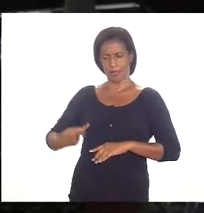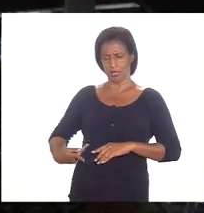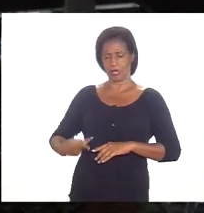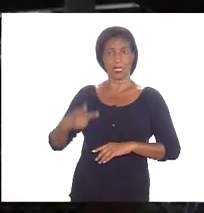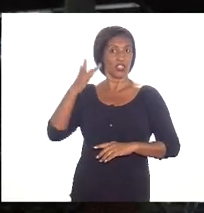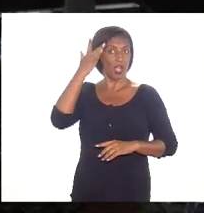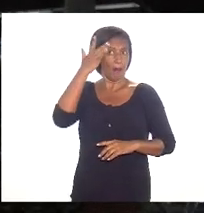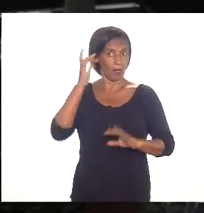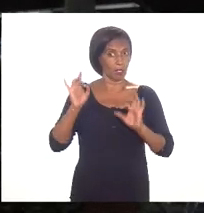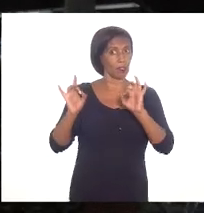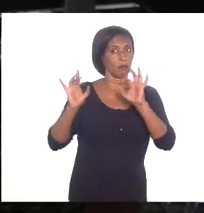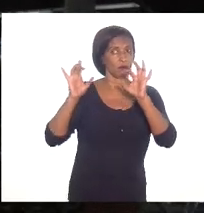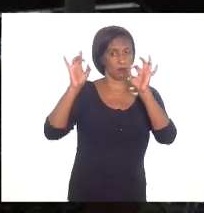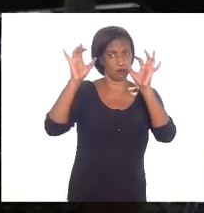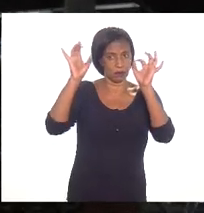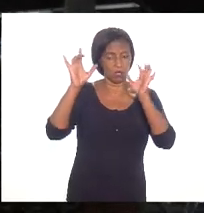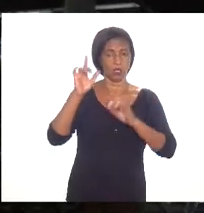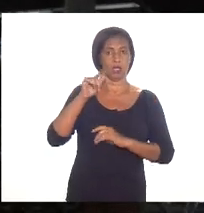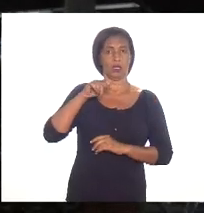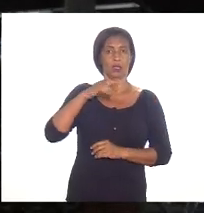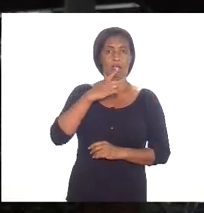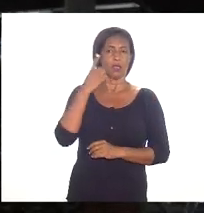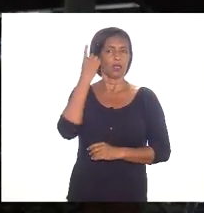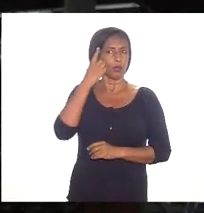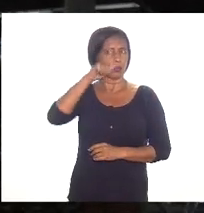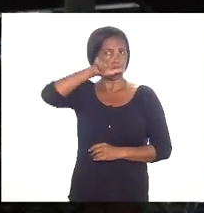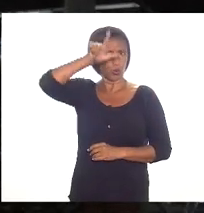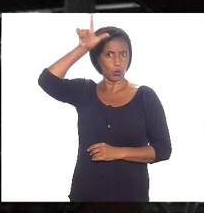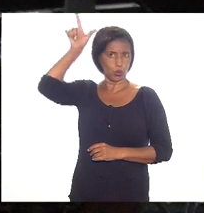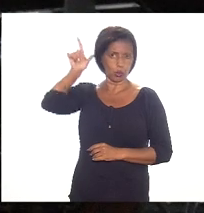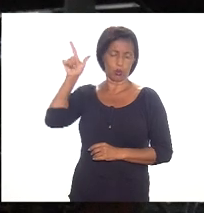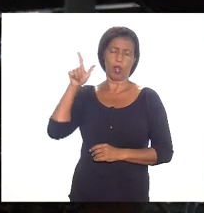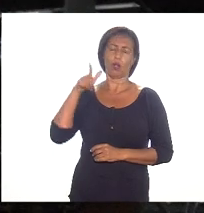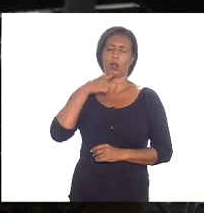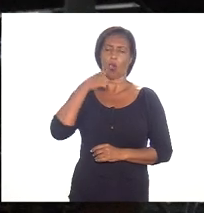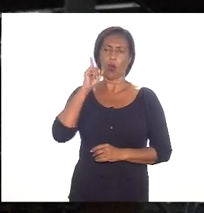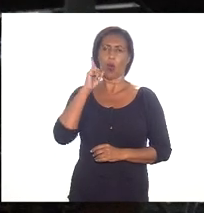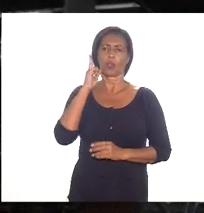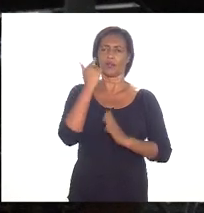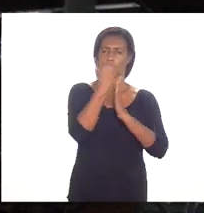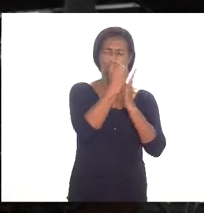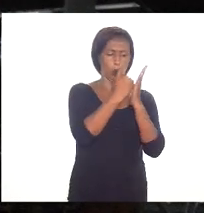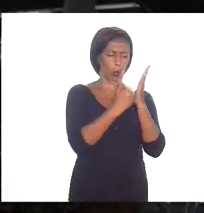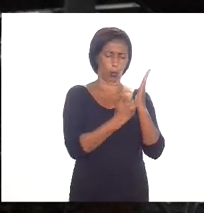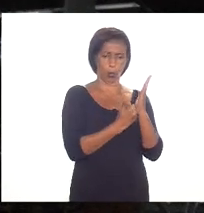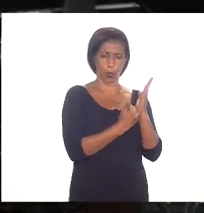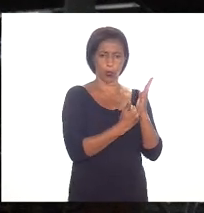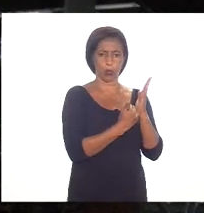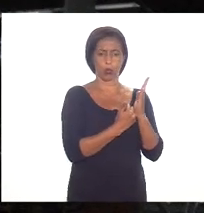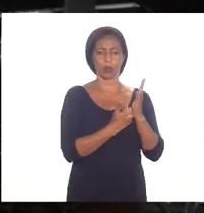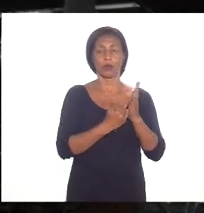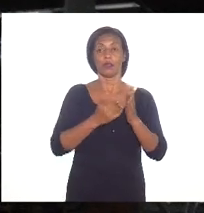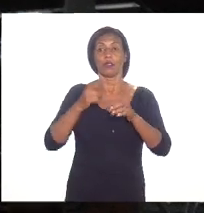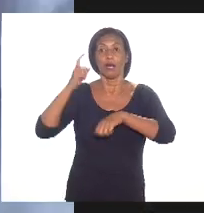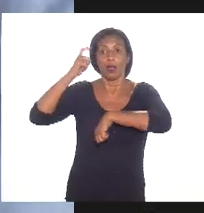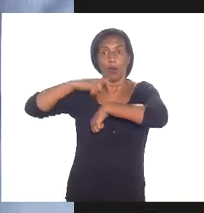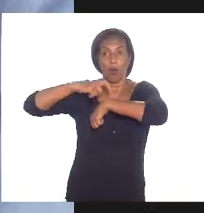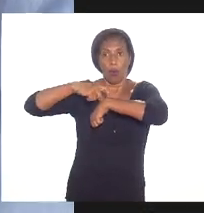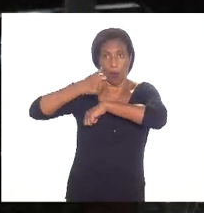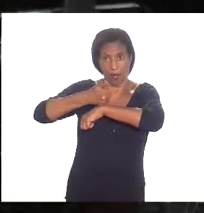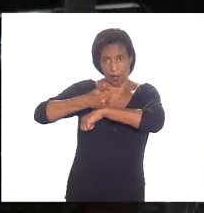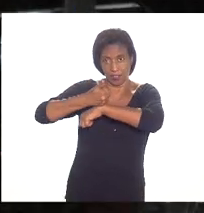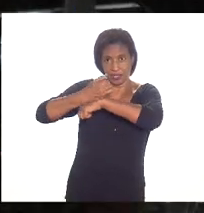amanhã específico, que o deputado Luiz Paulo fez a questão de ordem ontem. Sim, presidente, mas é às 13 horas?